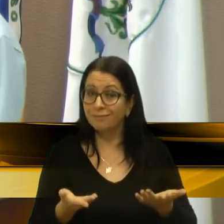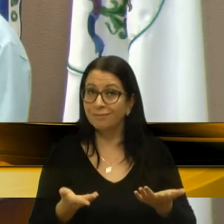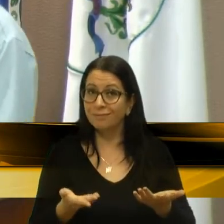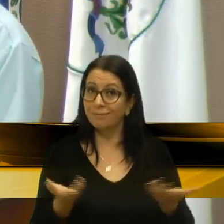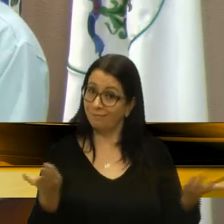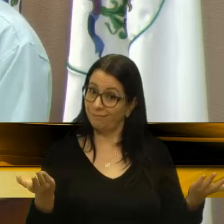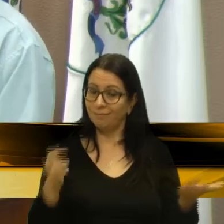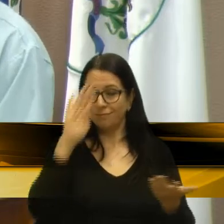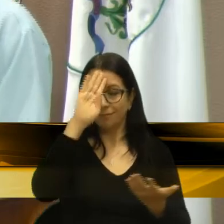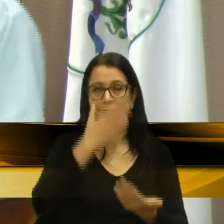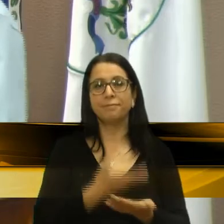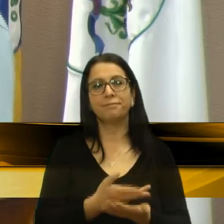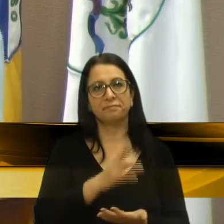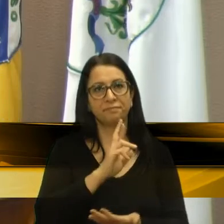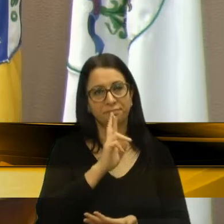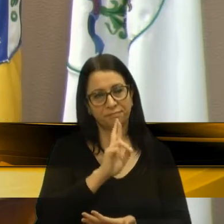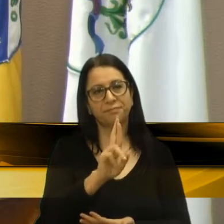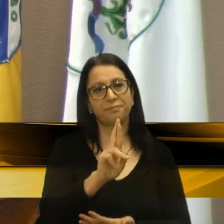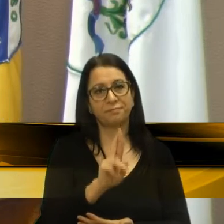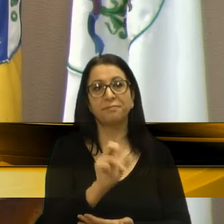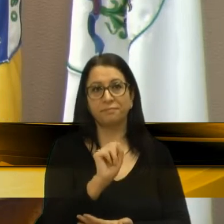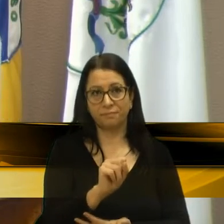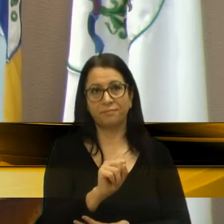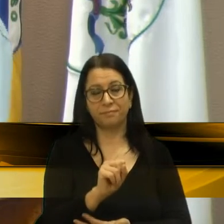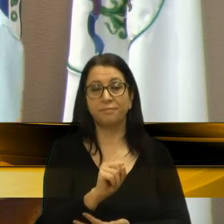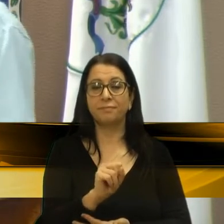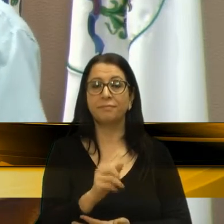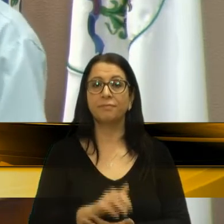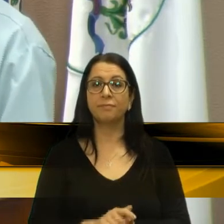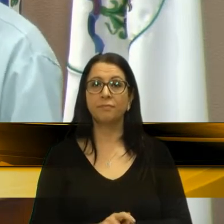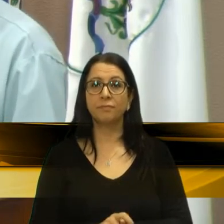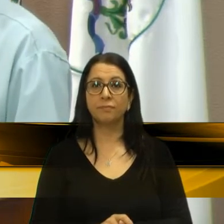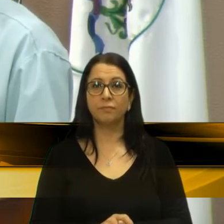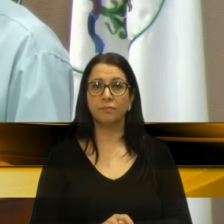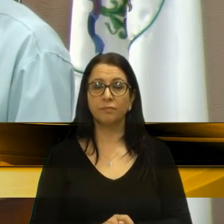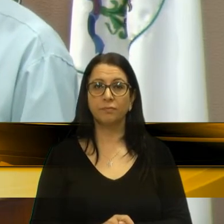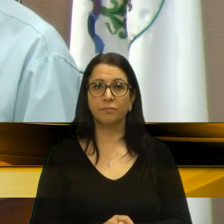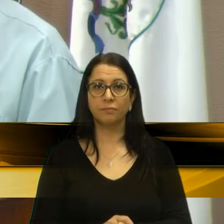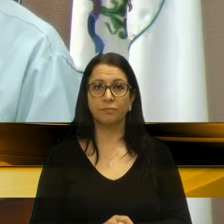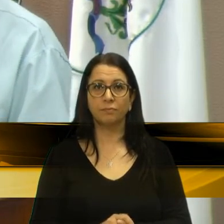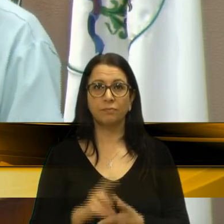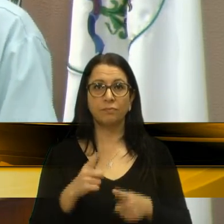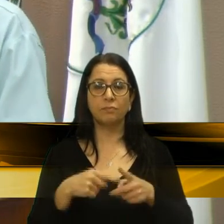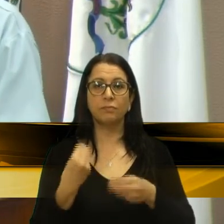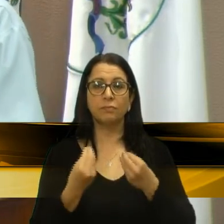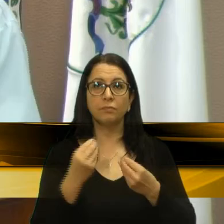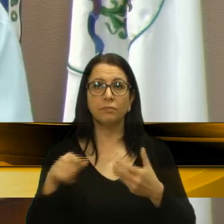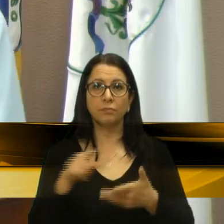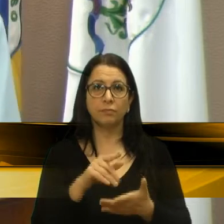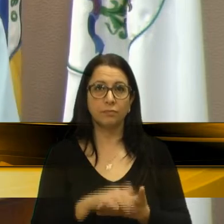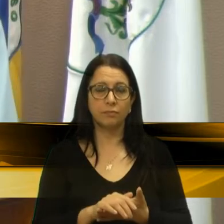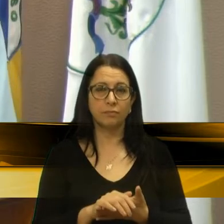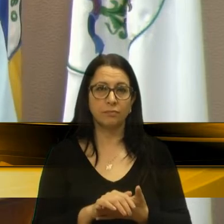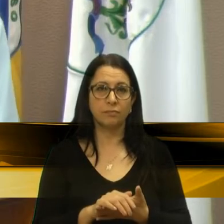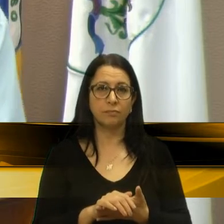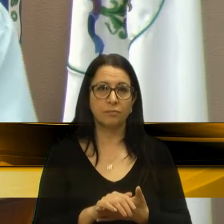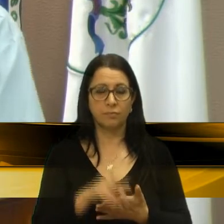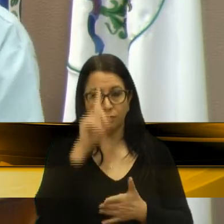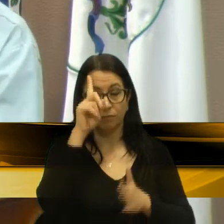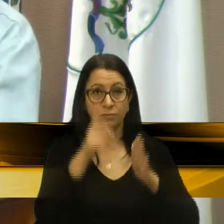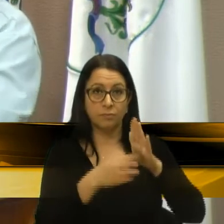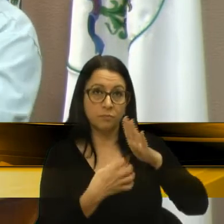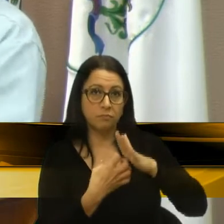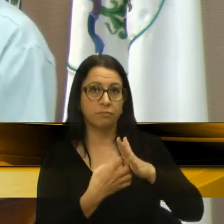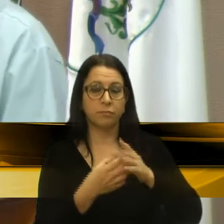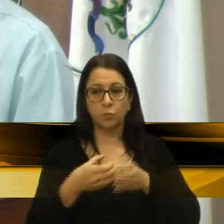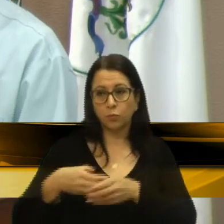acredito que a resposta com certeza irá sim porque como é que vai ver em neo sejam empresários em